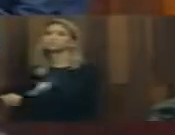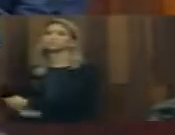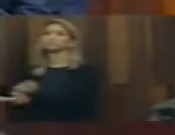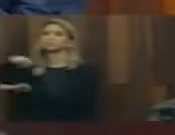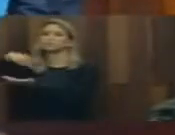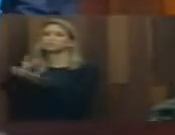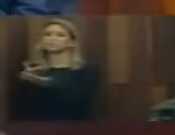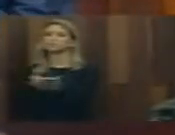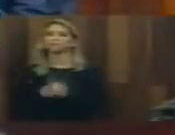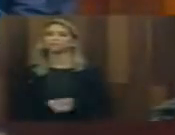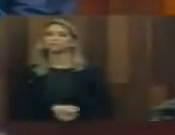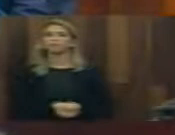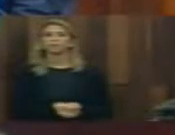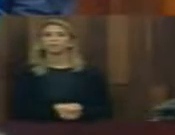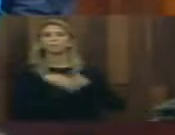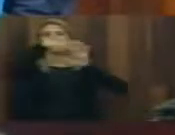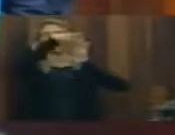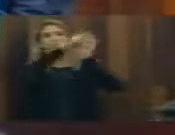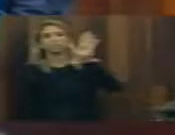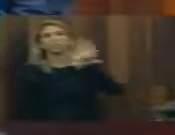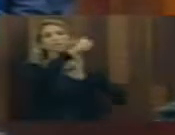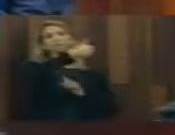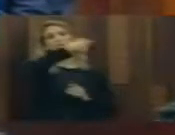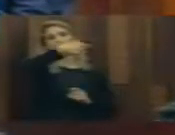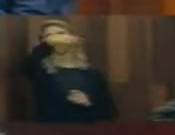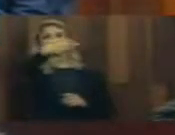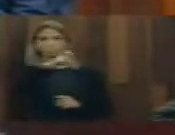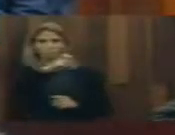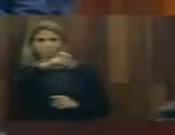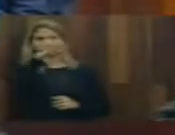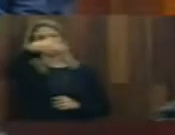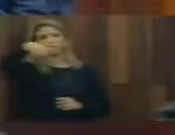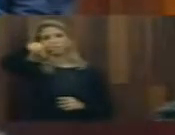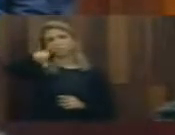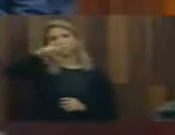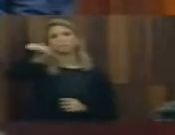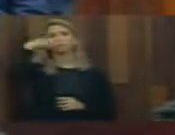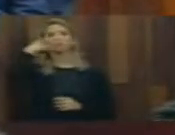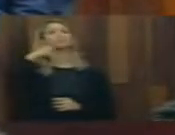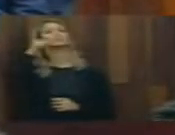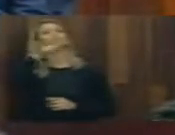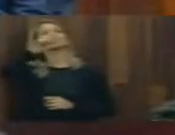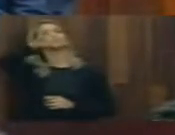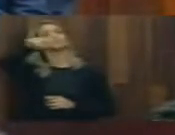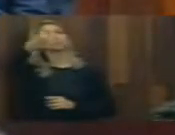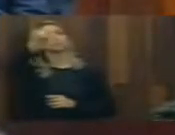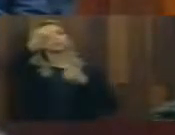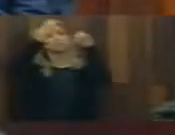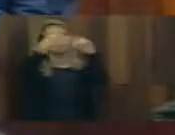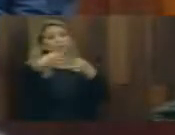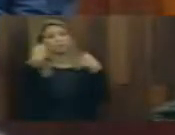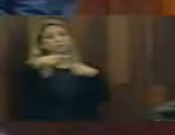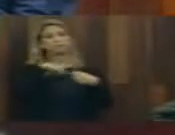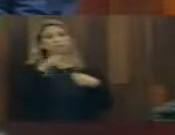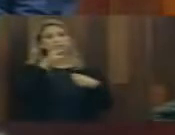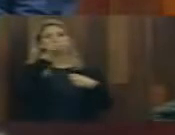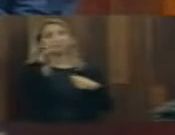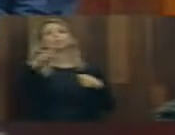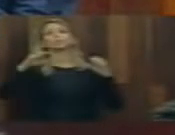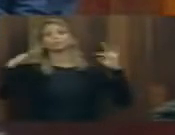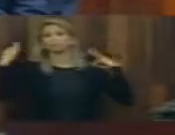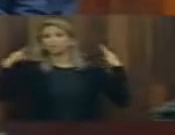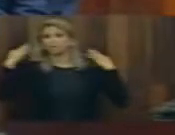Públicas. Projeto de Lei 175/19, promovente Letícia J. Dispõe sobre turismo